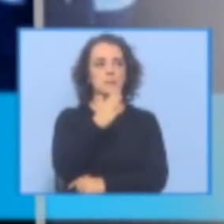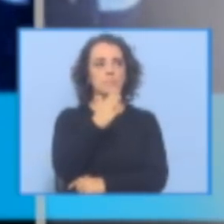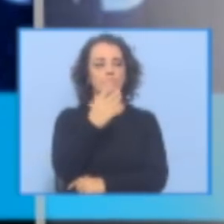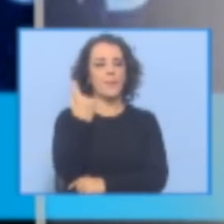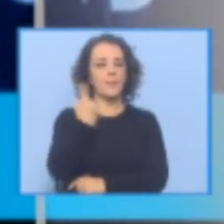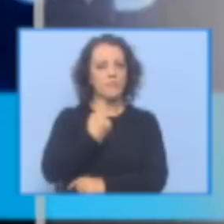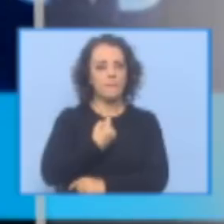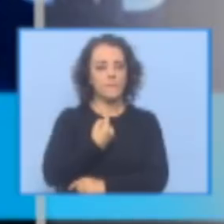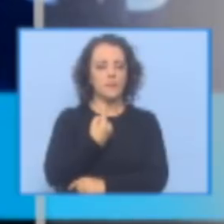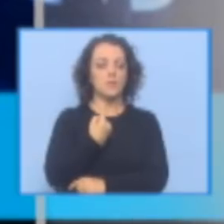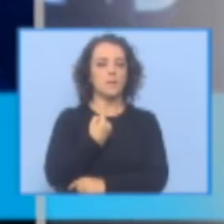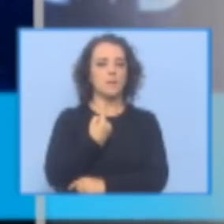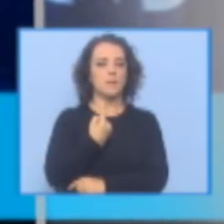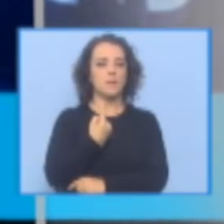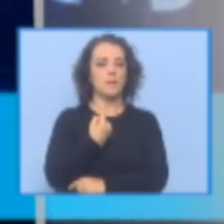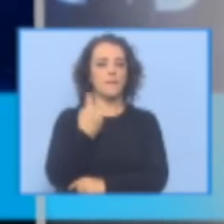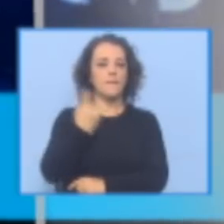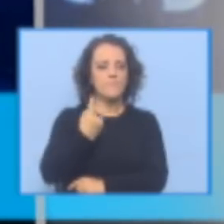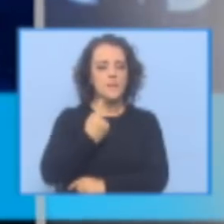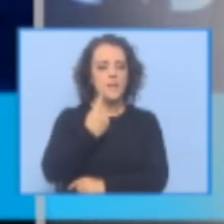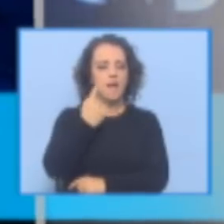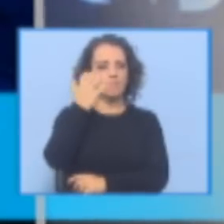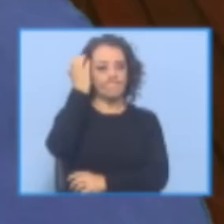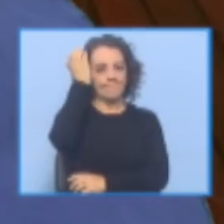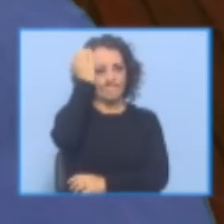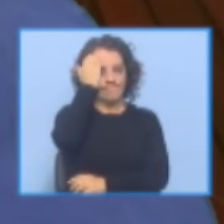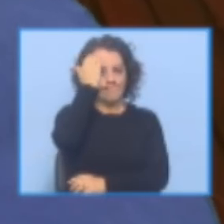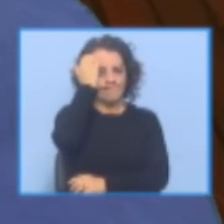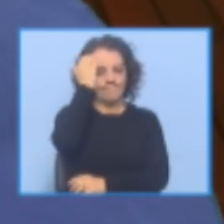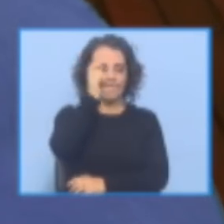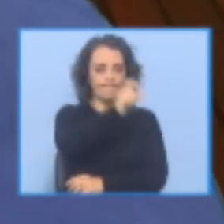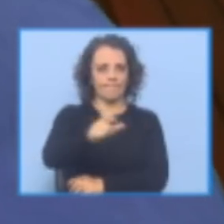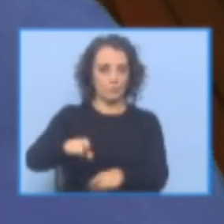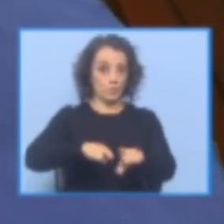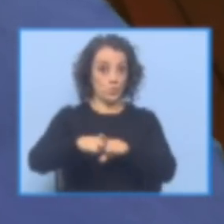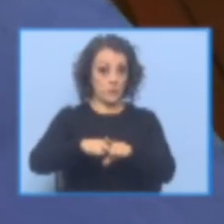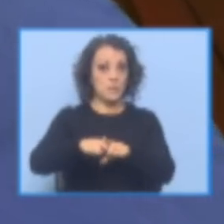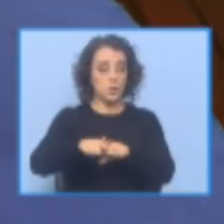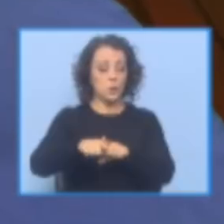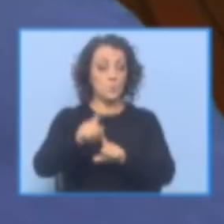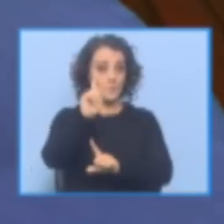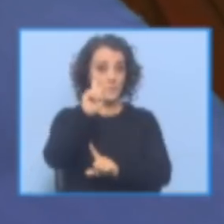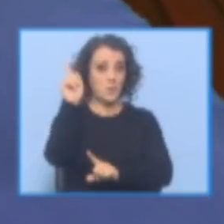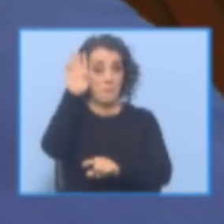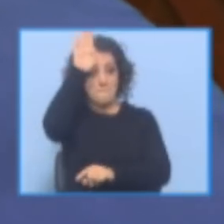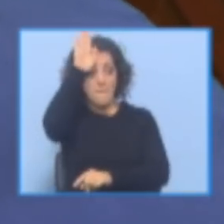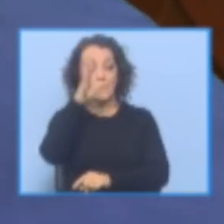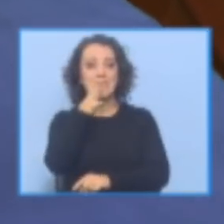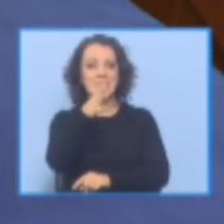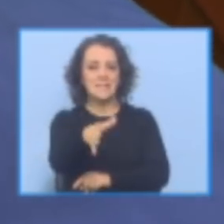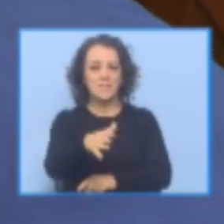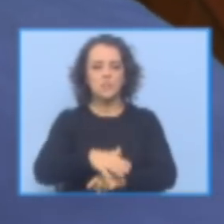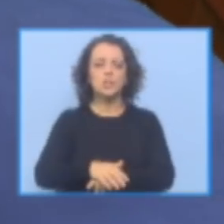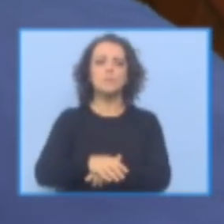eco na mente e na consciência dos nossos políticos é quando o Papa diz que, quando o Papa fala